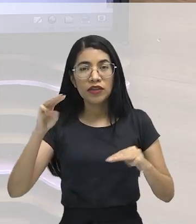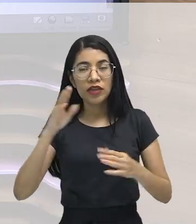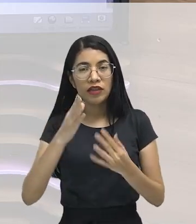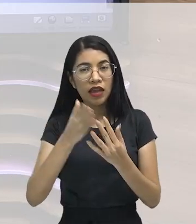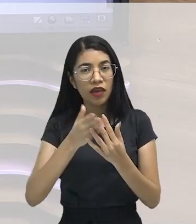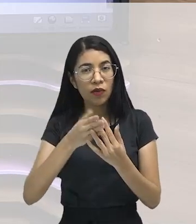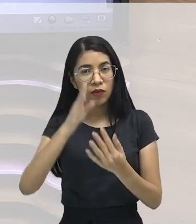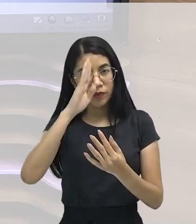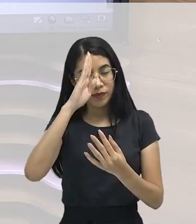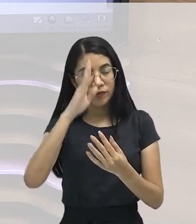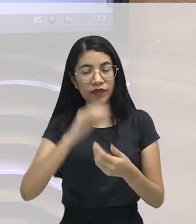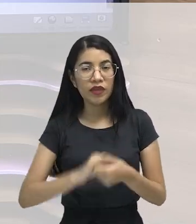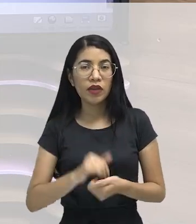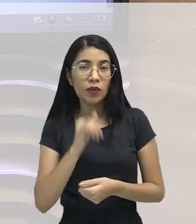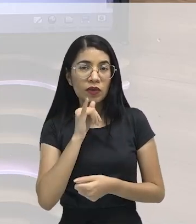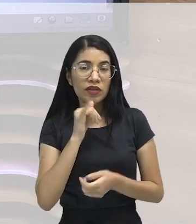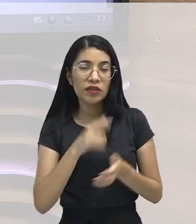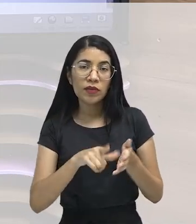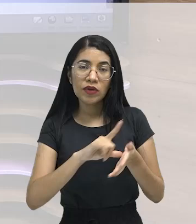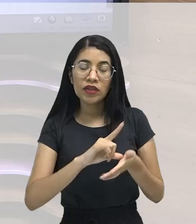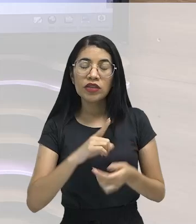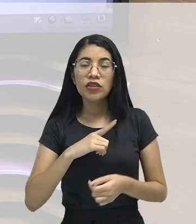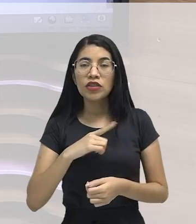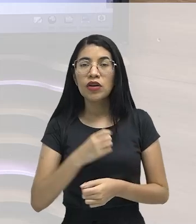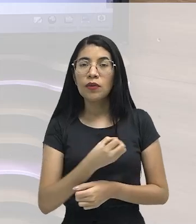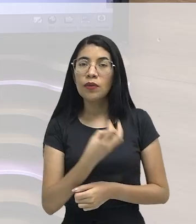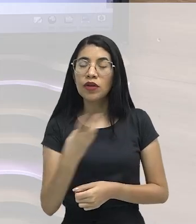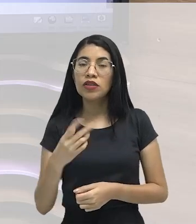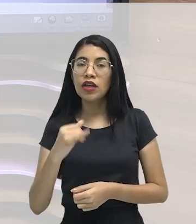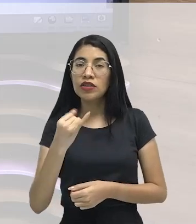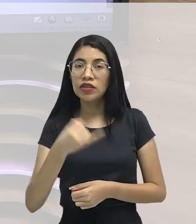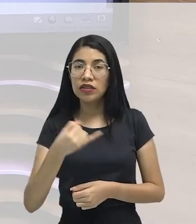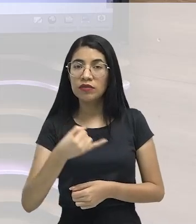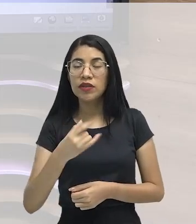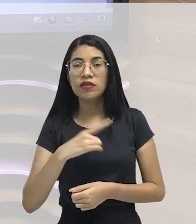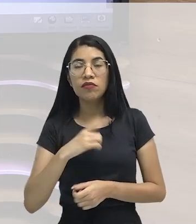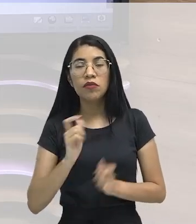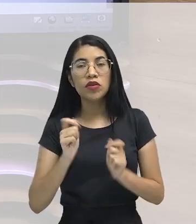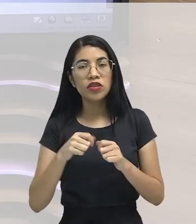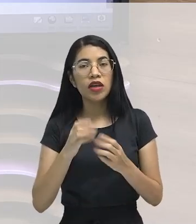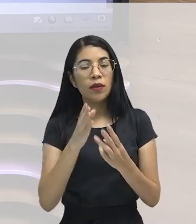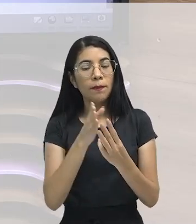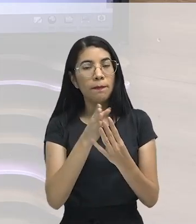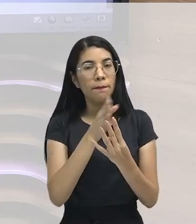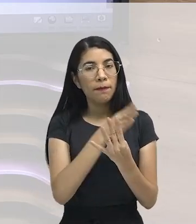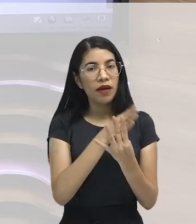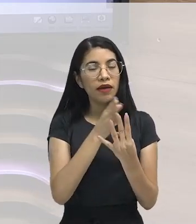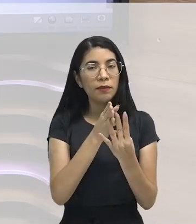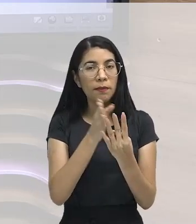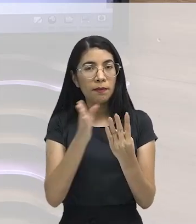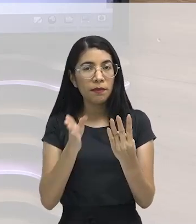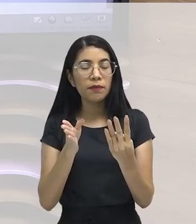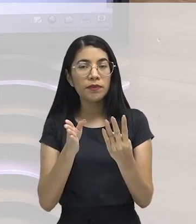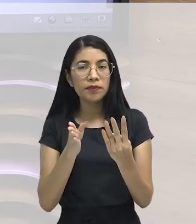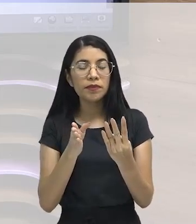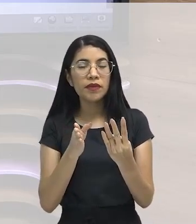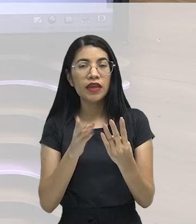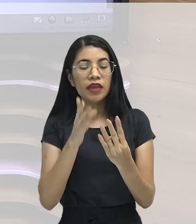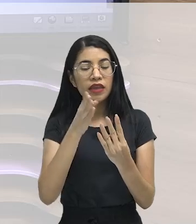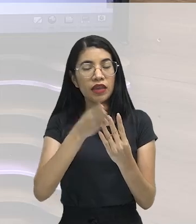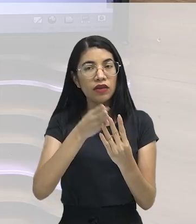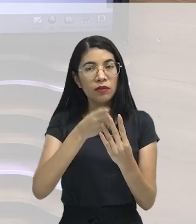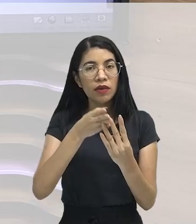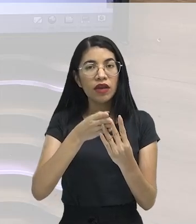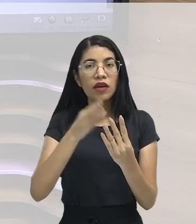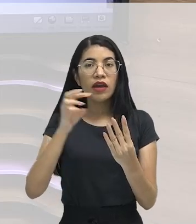Nos outros exemplos, como eu tinha ali um número ímpar de números, então sobrava 2 números para um lado, 2 números para o outro, quem estava no meio